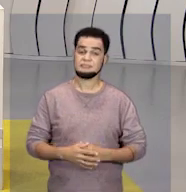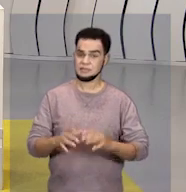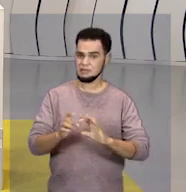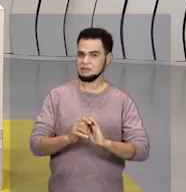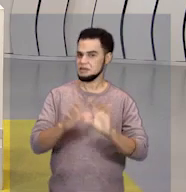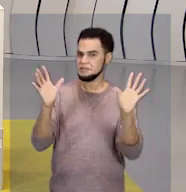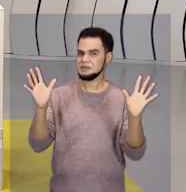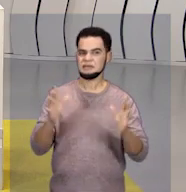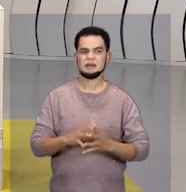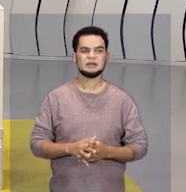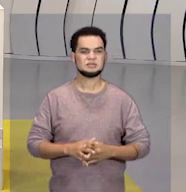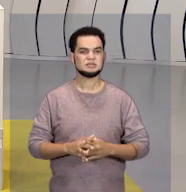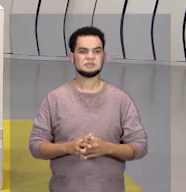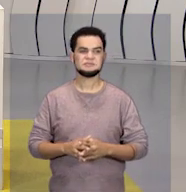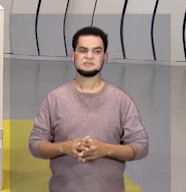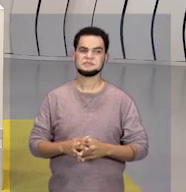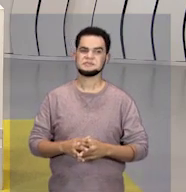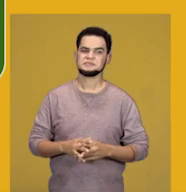liberdade de acesso,